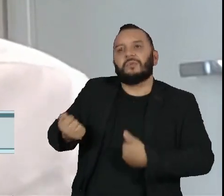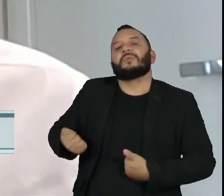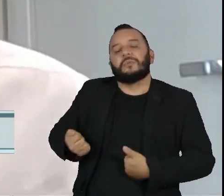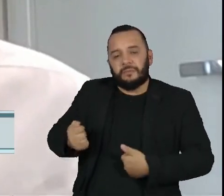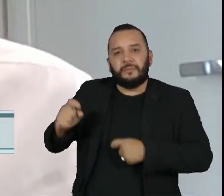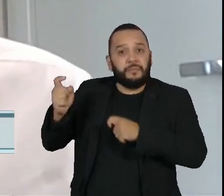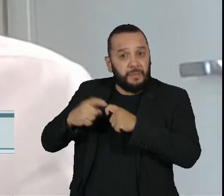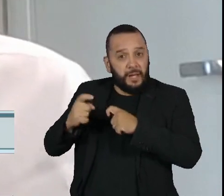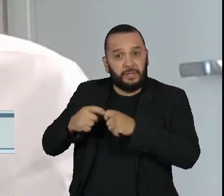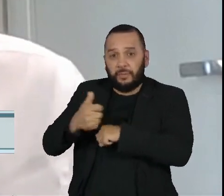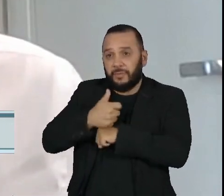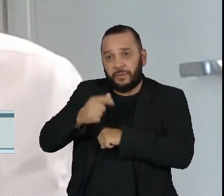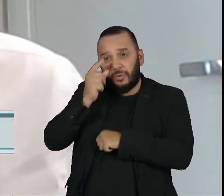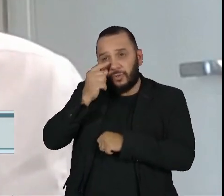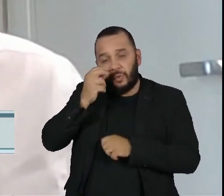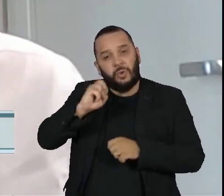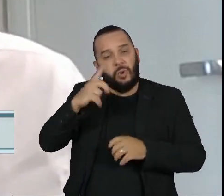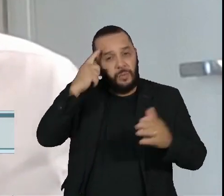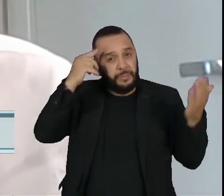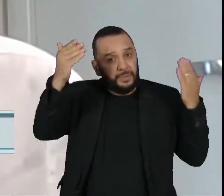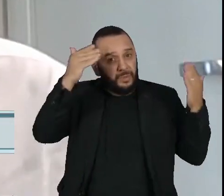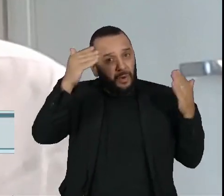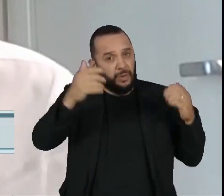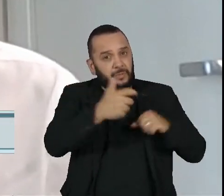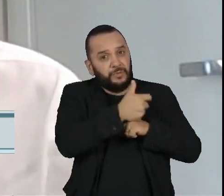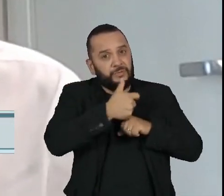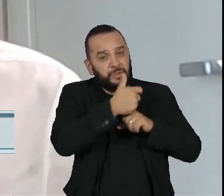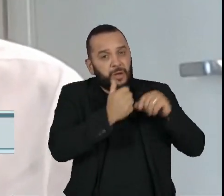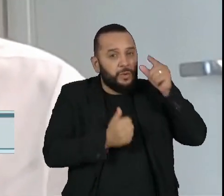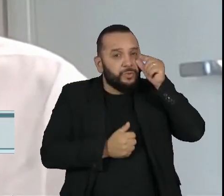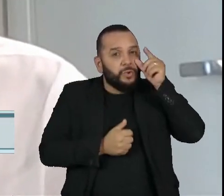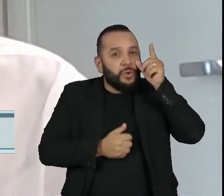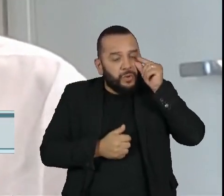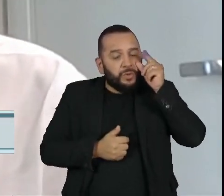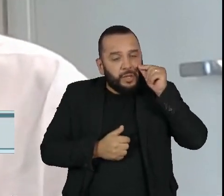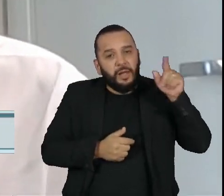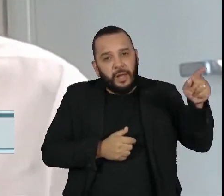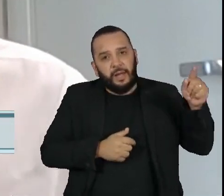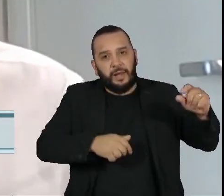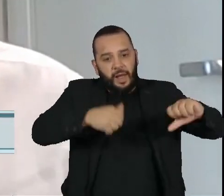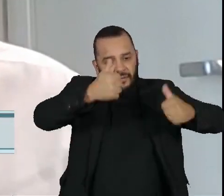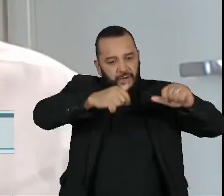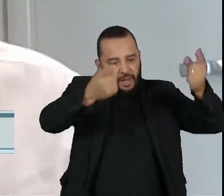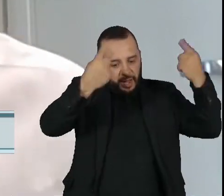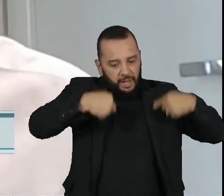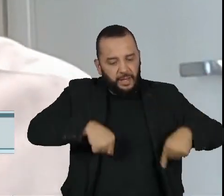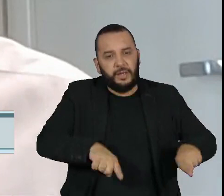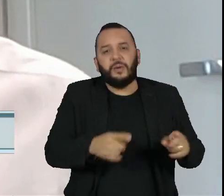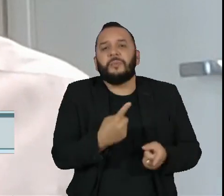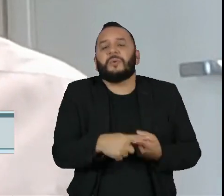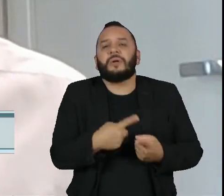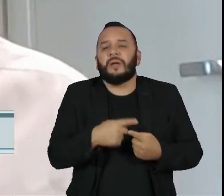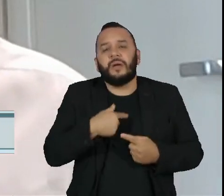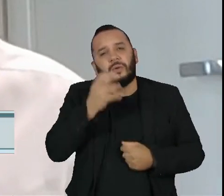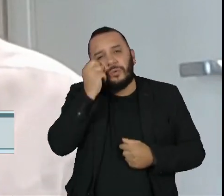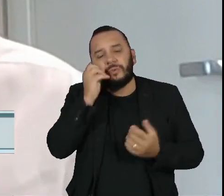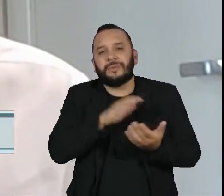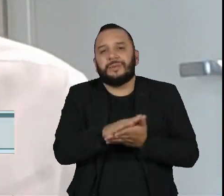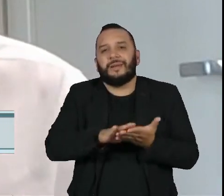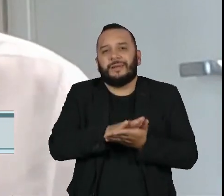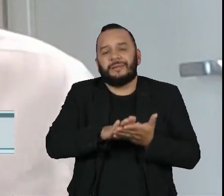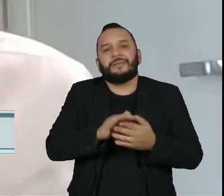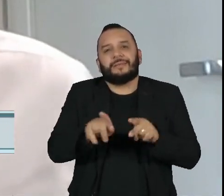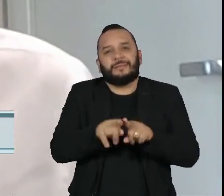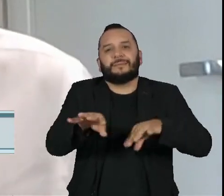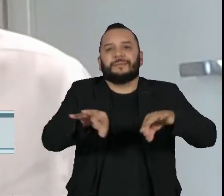um médico do sono ou um psicólogo do sono para que você possa fazer uma avaliação completa sobre o motivo pelo qual eu não durmo e assim